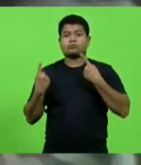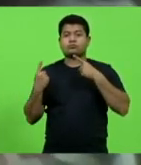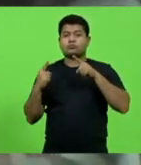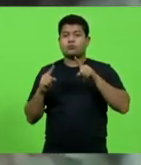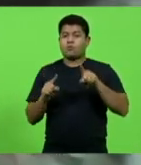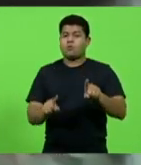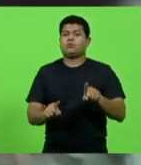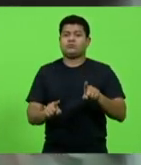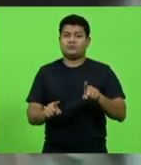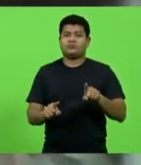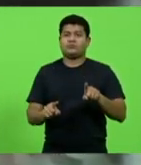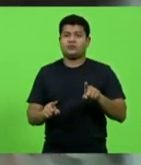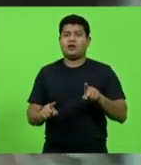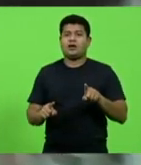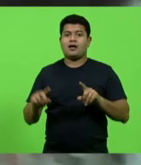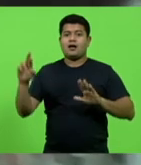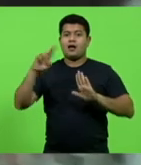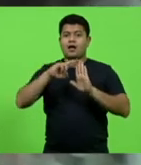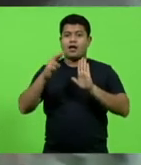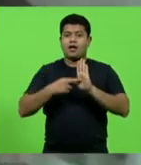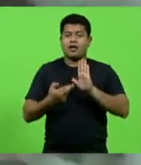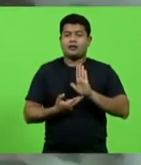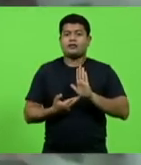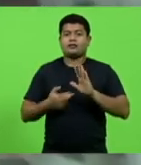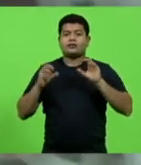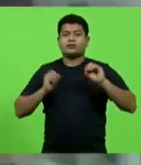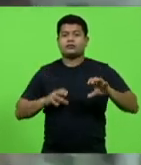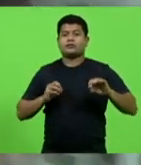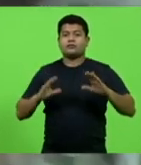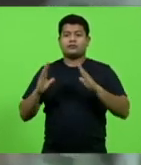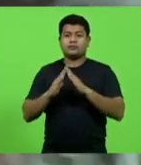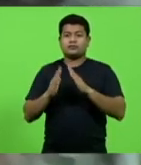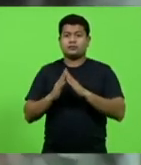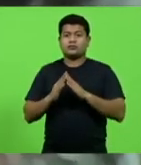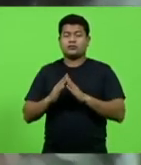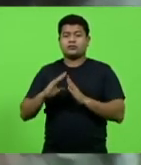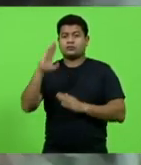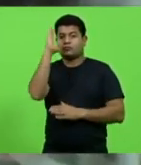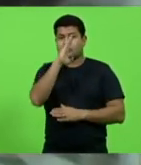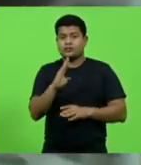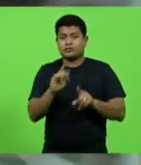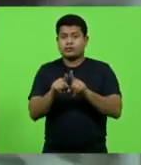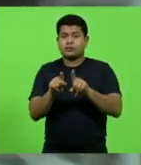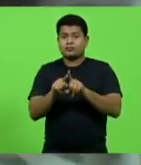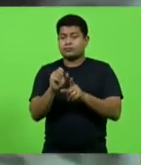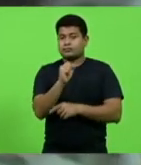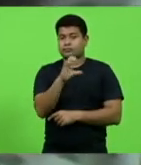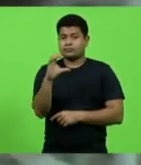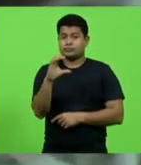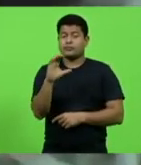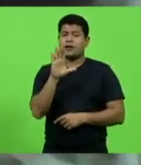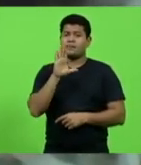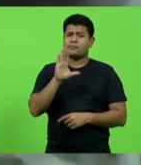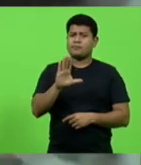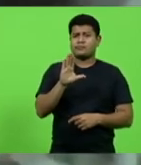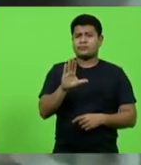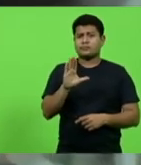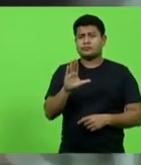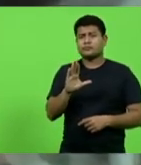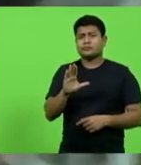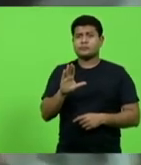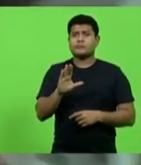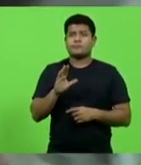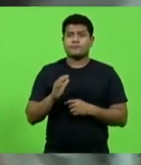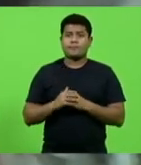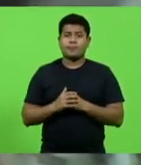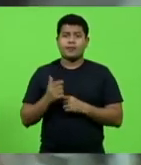contrário, né, à regulamentação da educação domiciliar no Brasil e em Santa Catarina. Mas eu vou, para